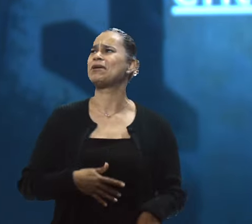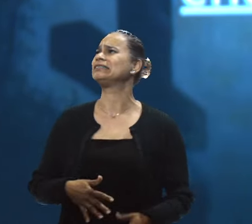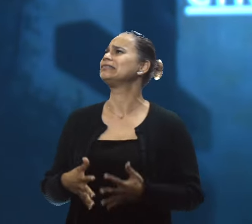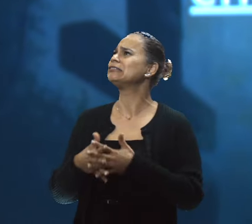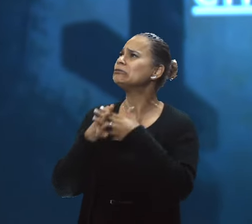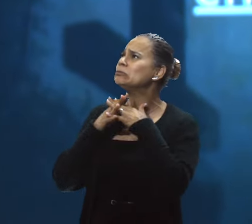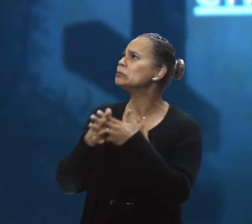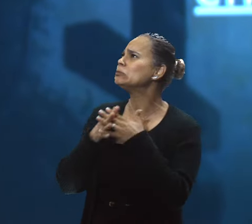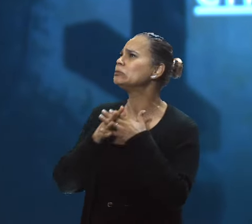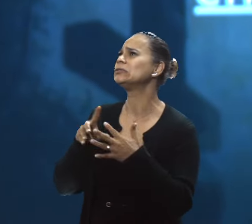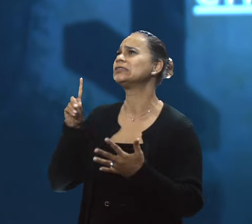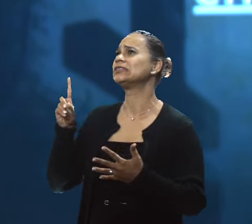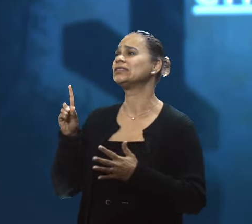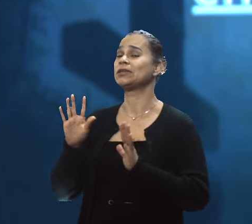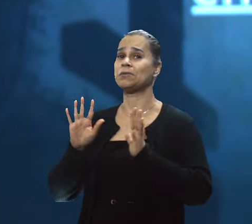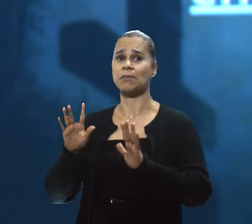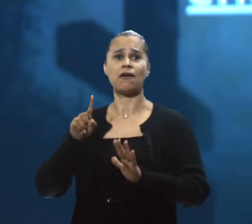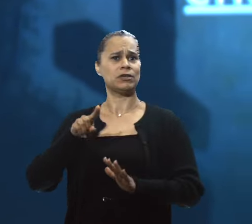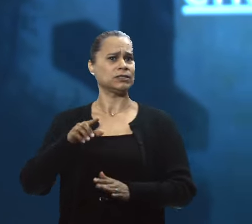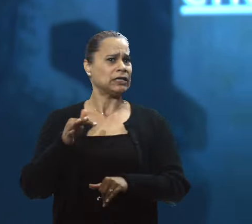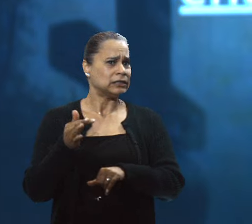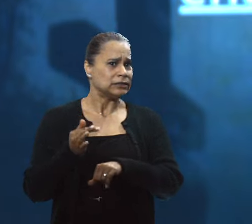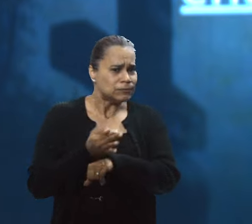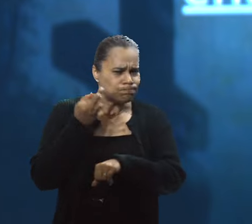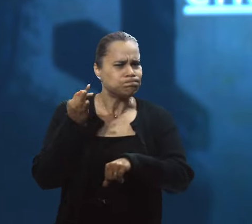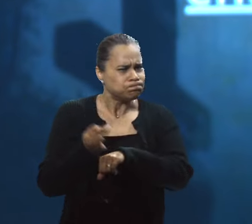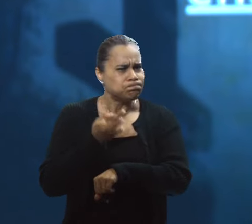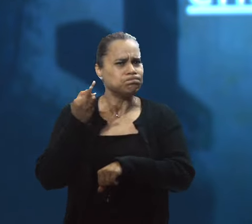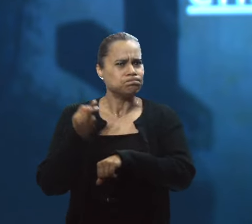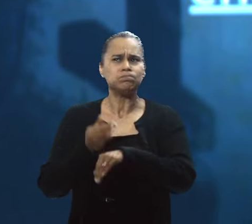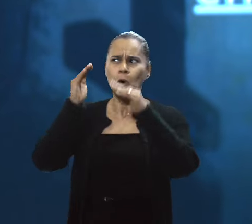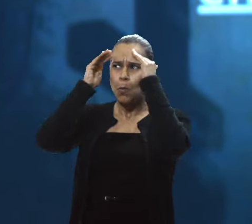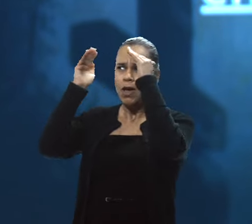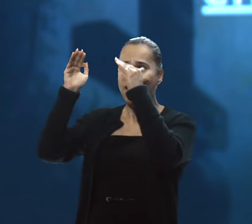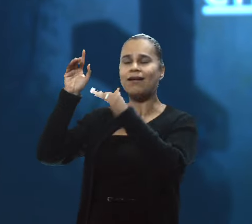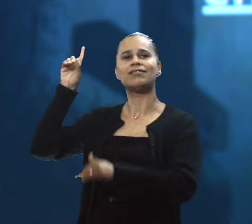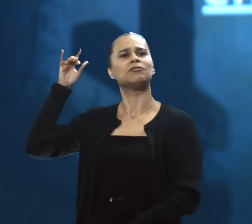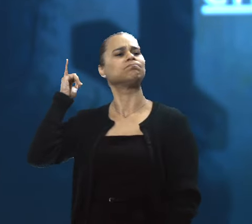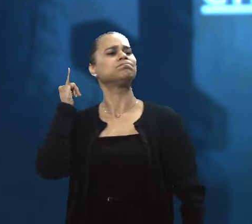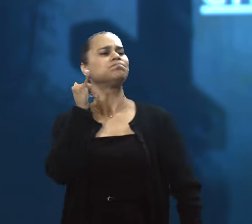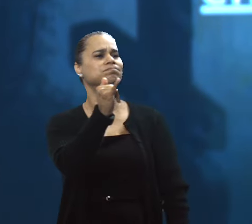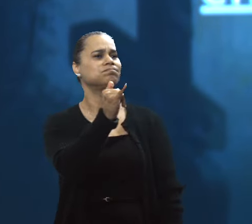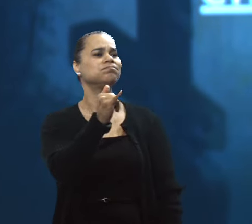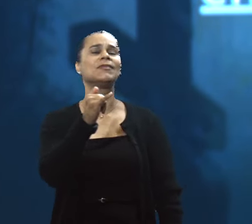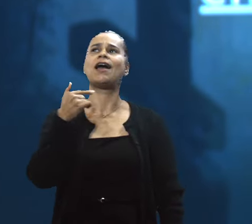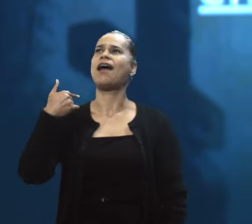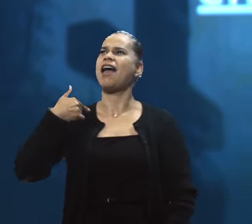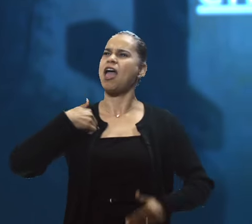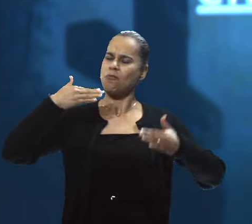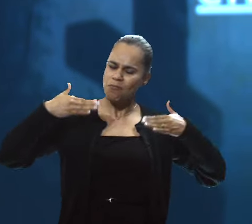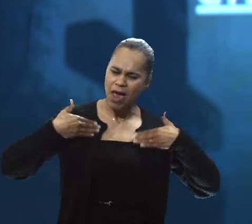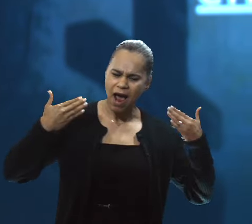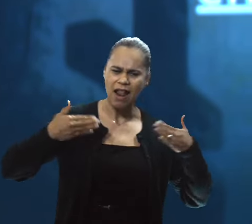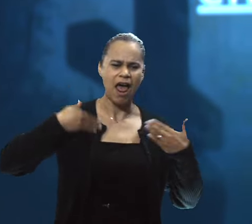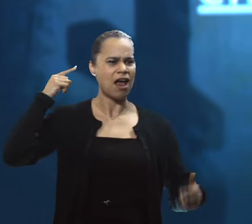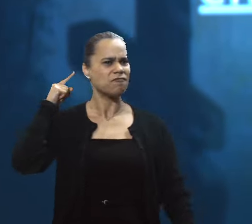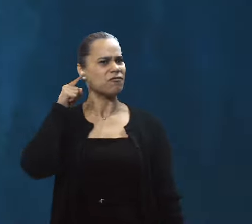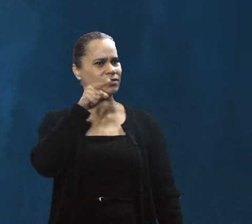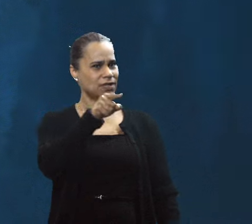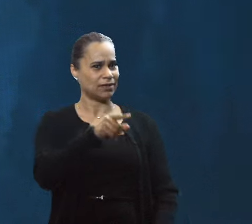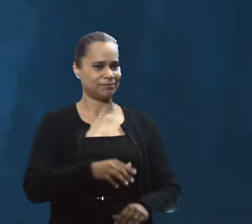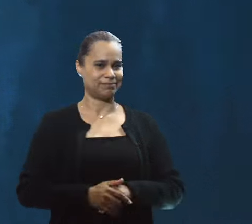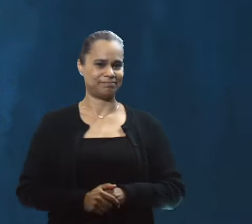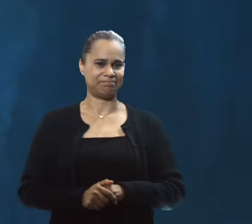complicado, Deus. Ah, mas você está lá, não desistiu, está obedecendo? Ele está dizendo para você: eu me alegro de